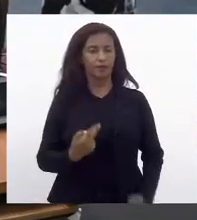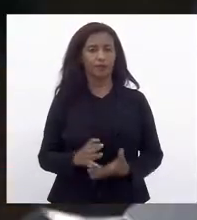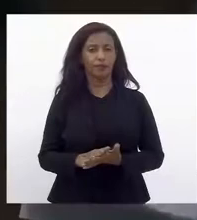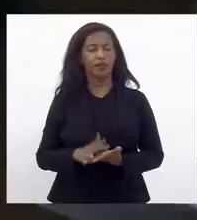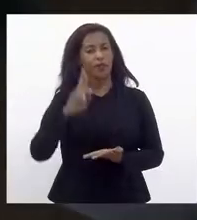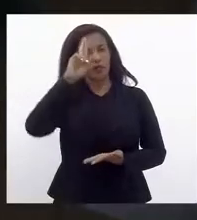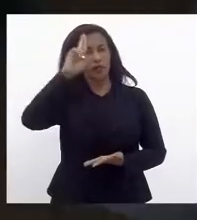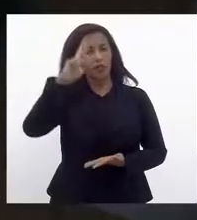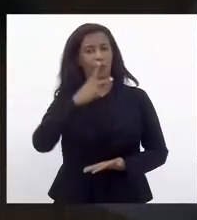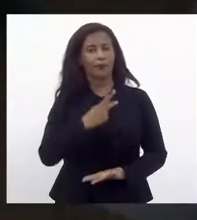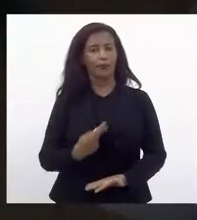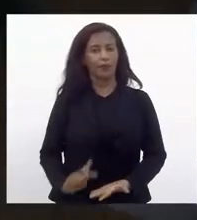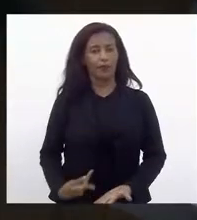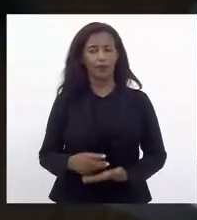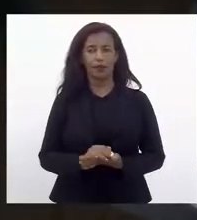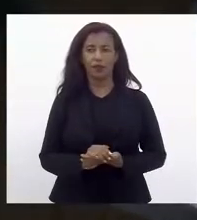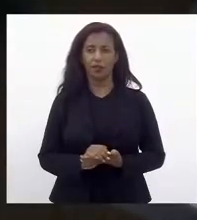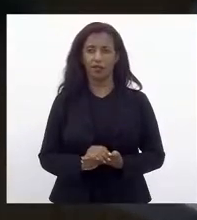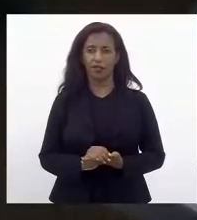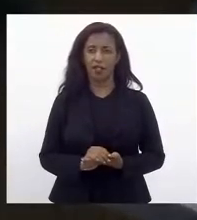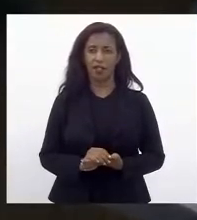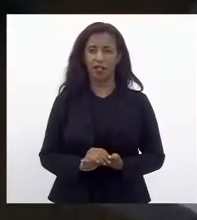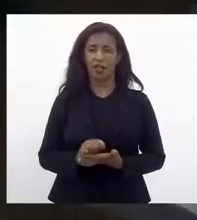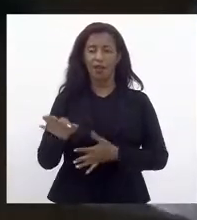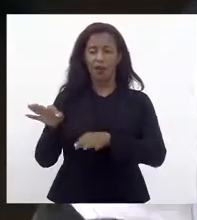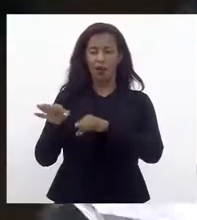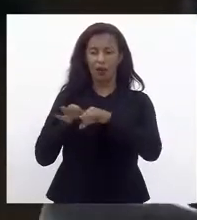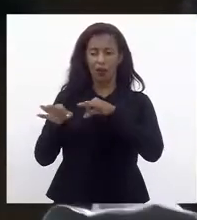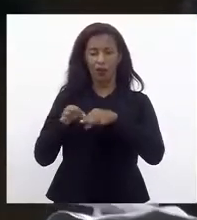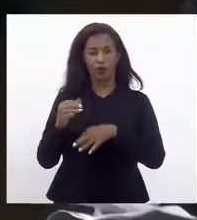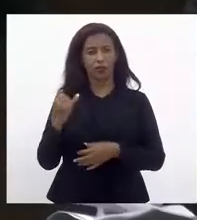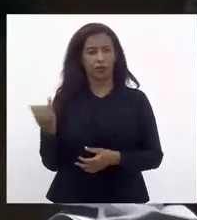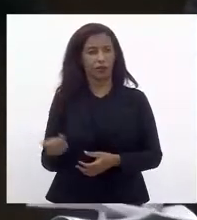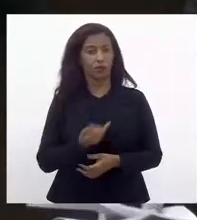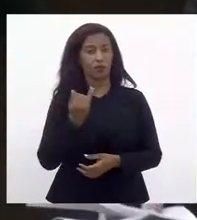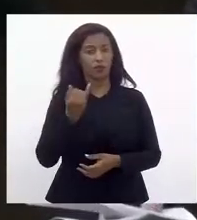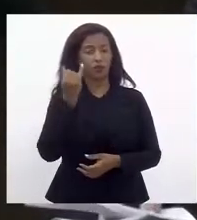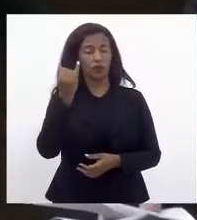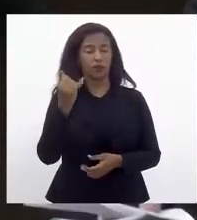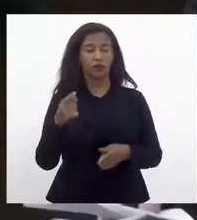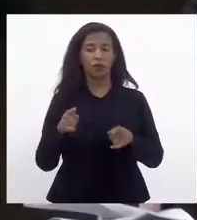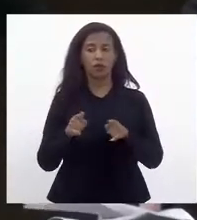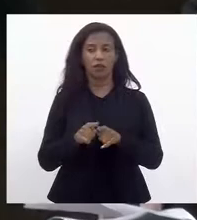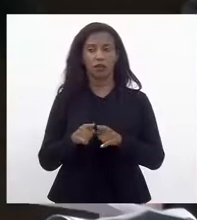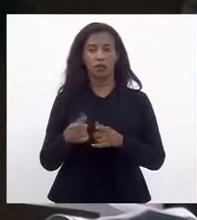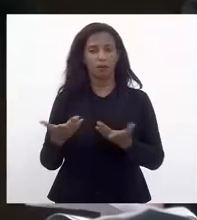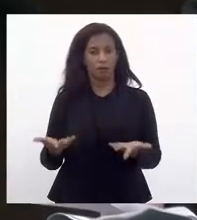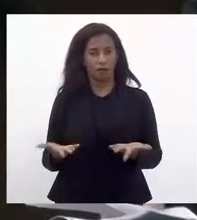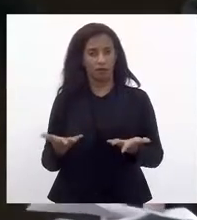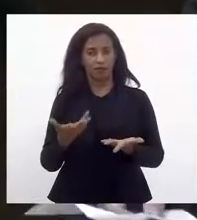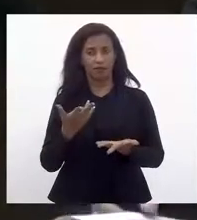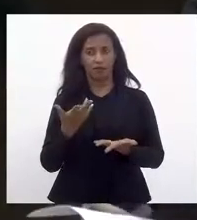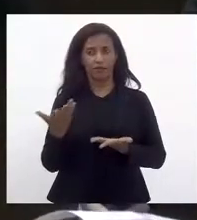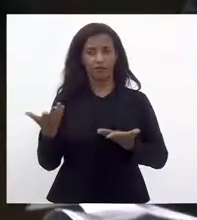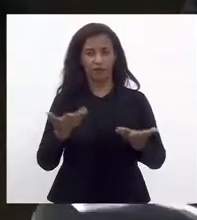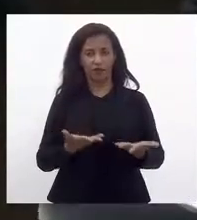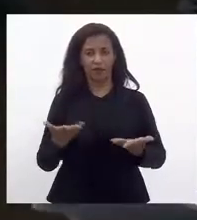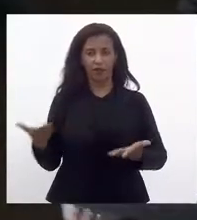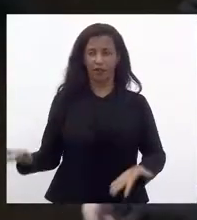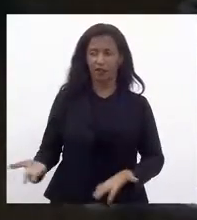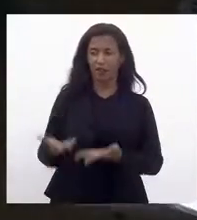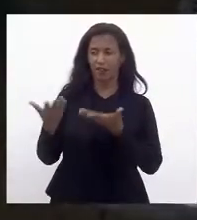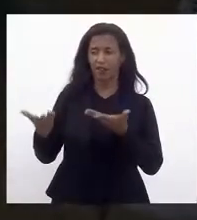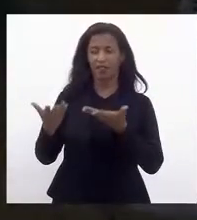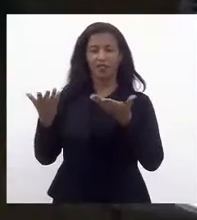Senhor presidente, não, é um projeto de lei muito importante, inclusive a gente fica aqui, né, elogiando